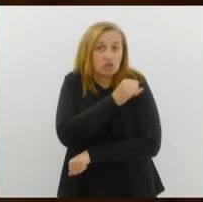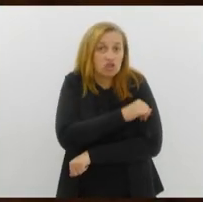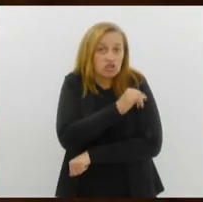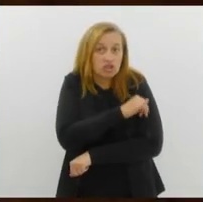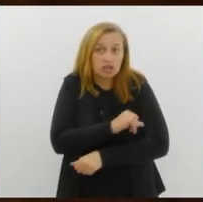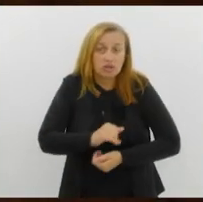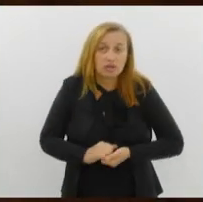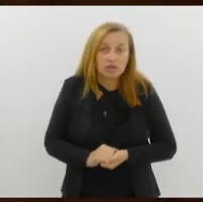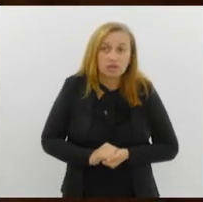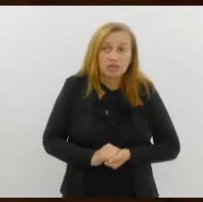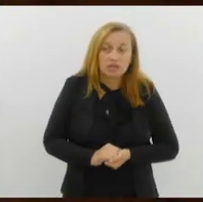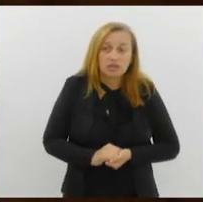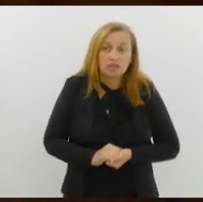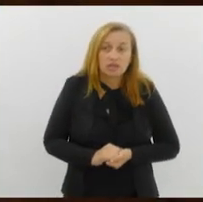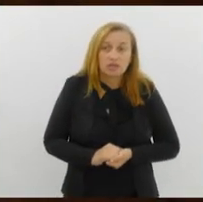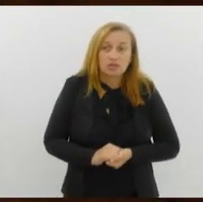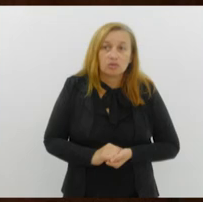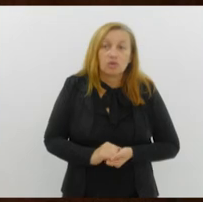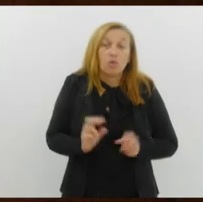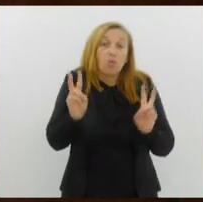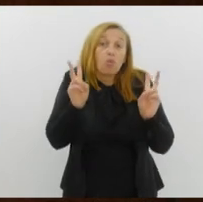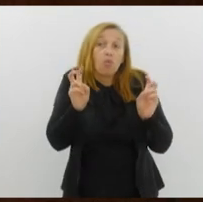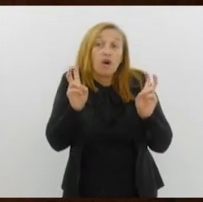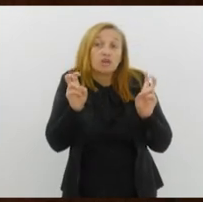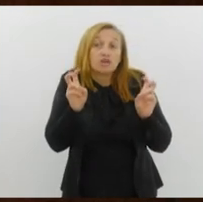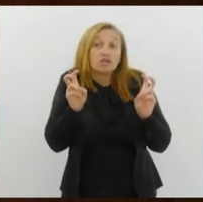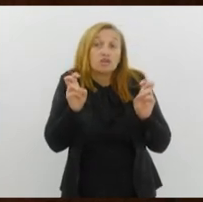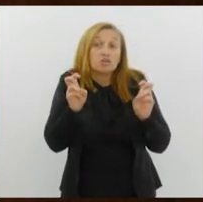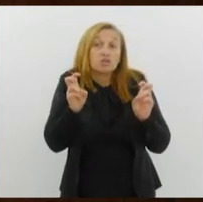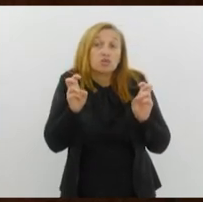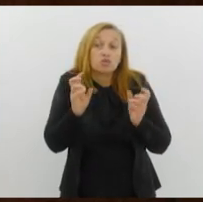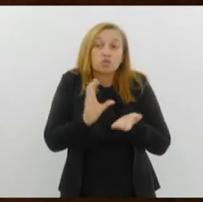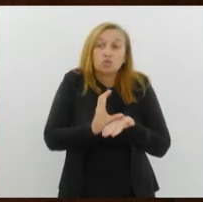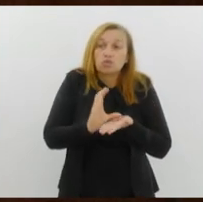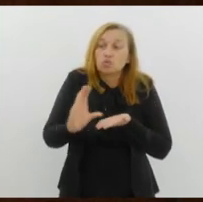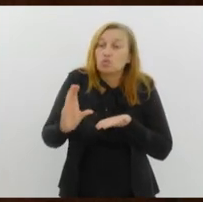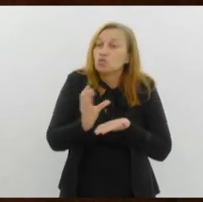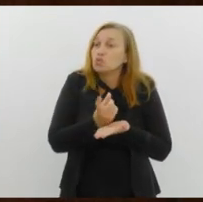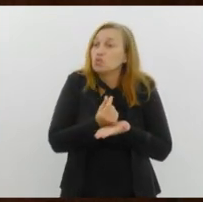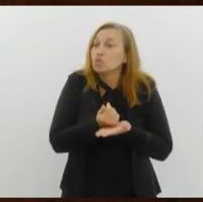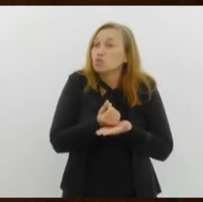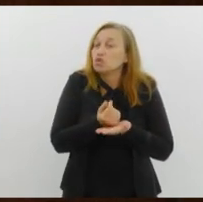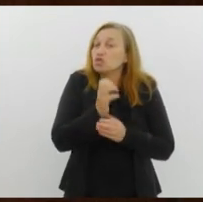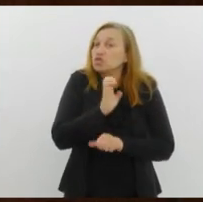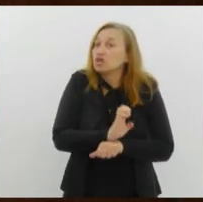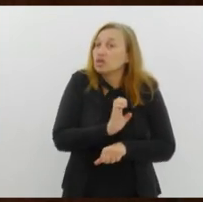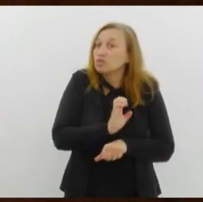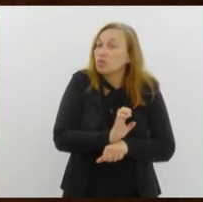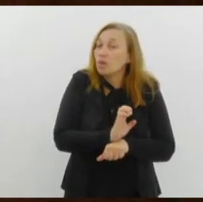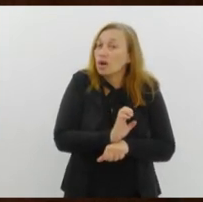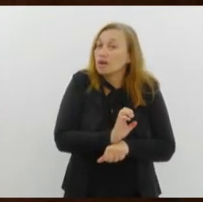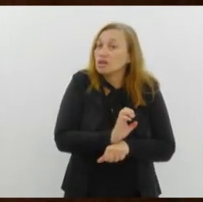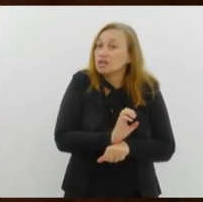Janeiro, a respeito dos repasses de recursos estaduais e eventuais fiscalizações